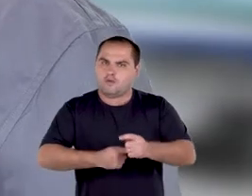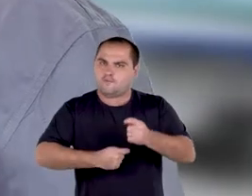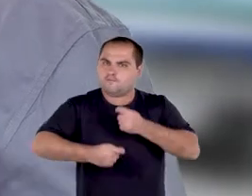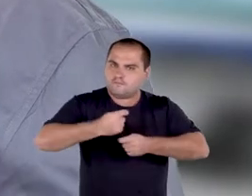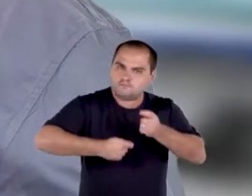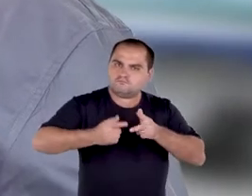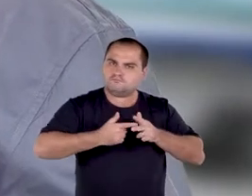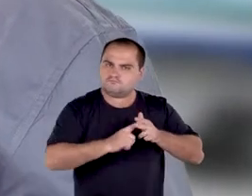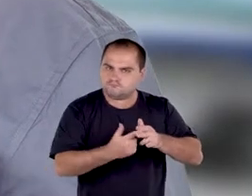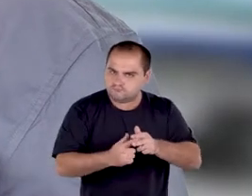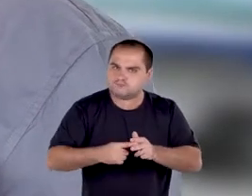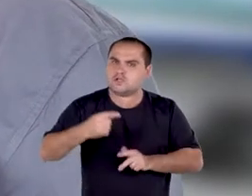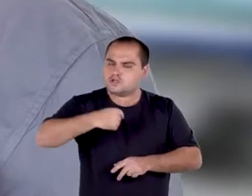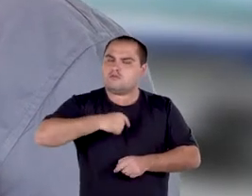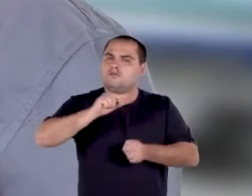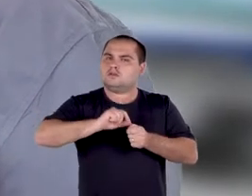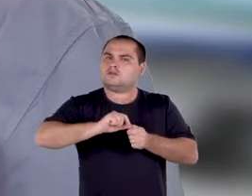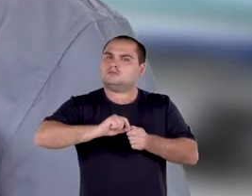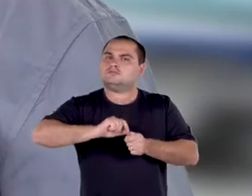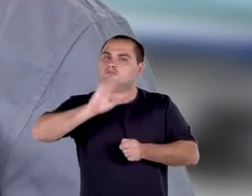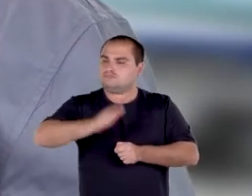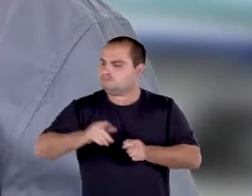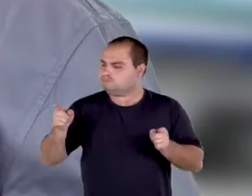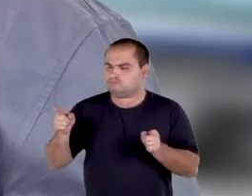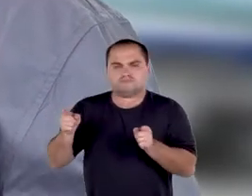Com a reforma administrativa que vamos fazer,